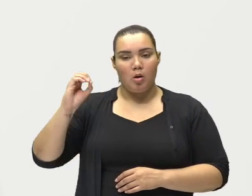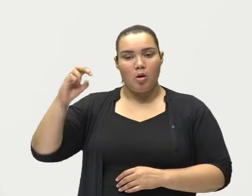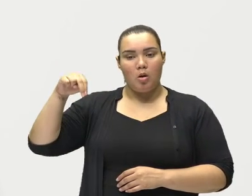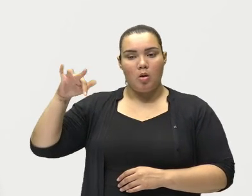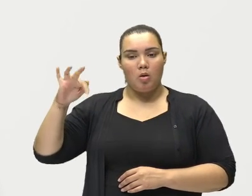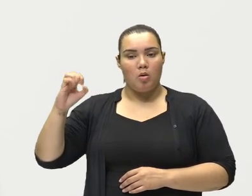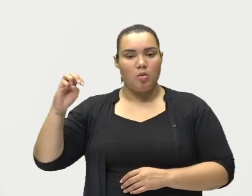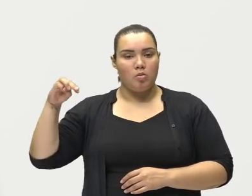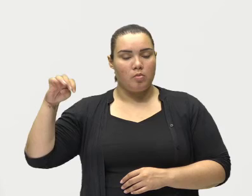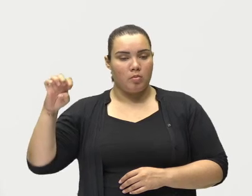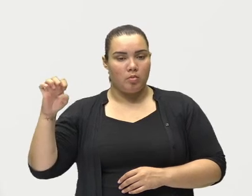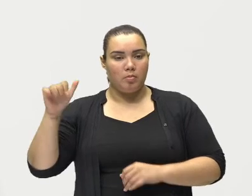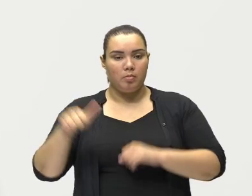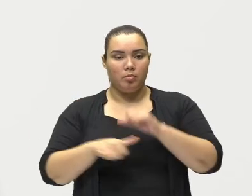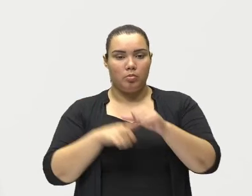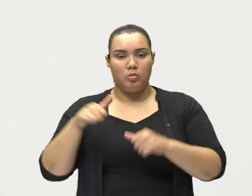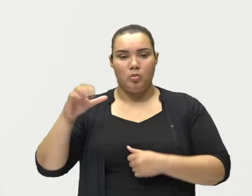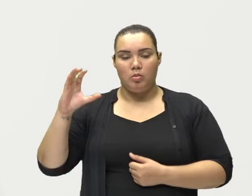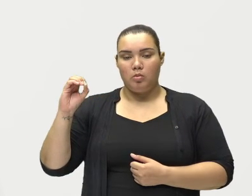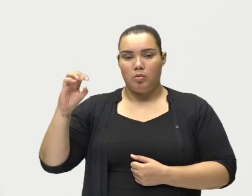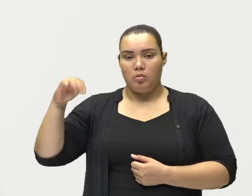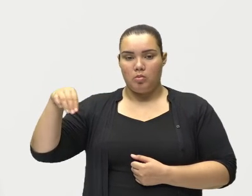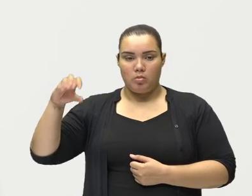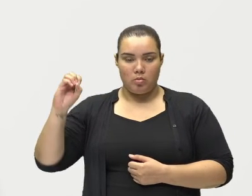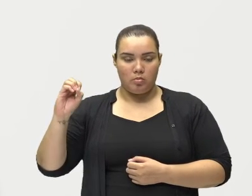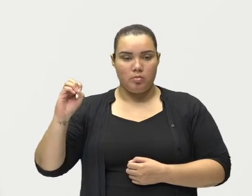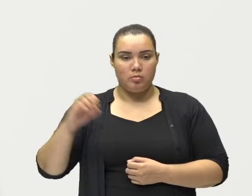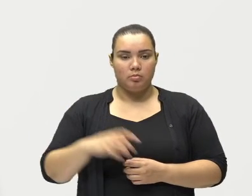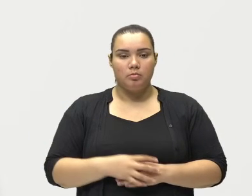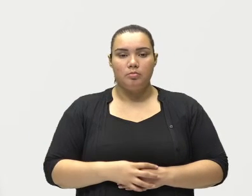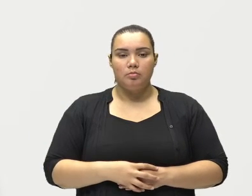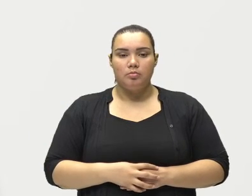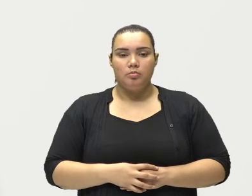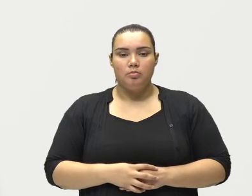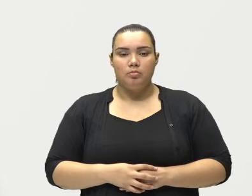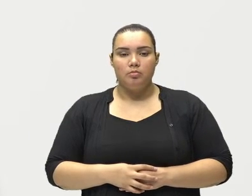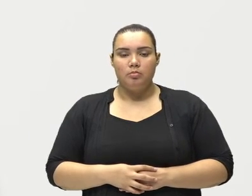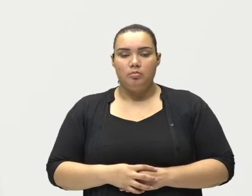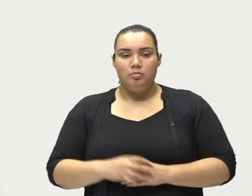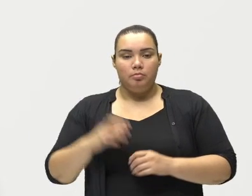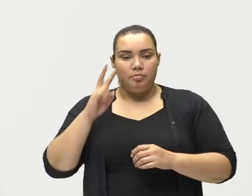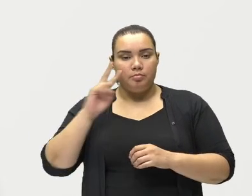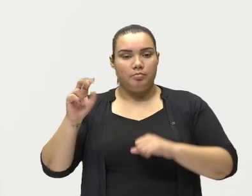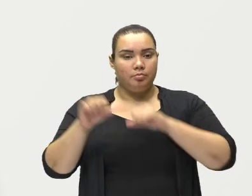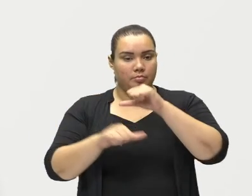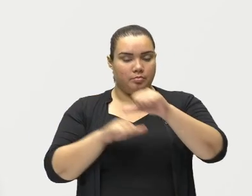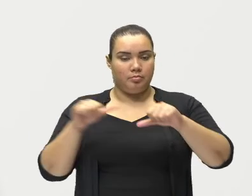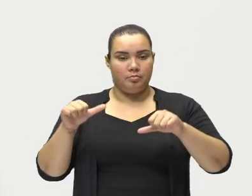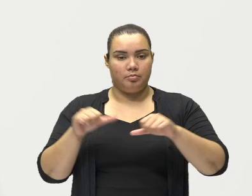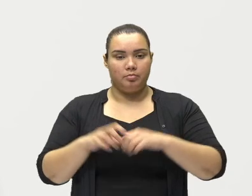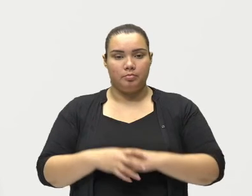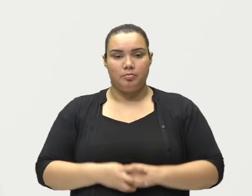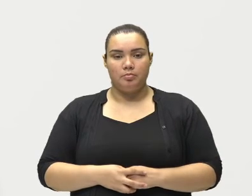aqui para como? Como? Olha só. Vamos substituir aqui, ó.